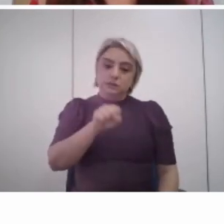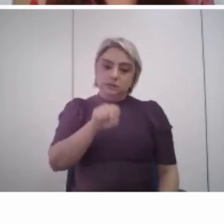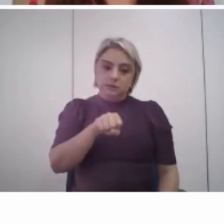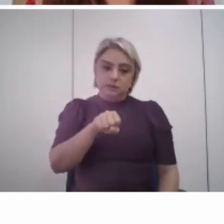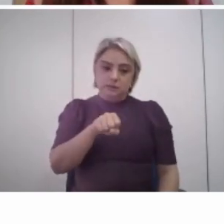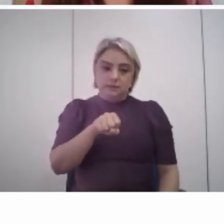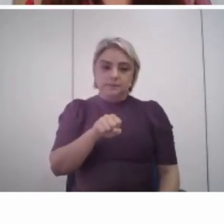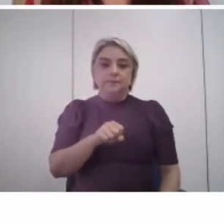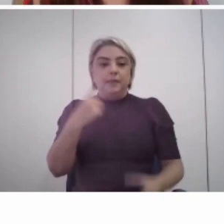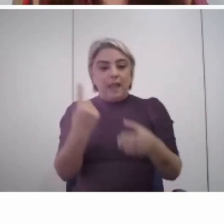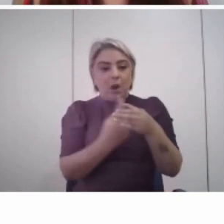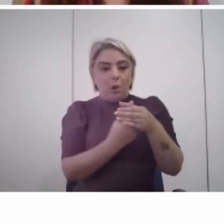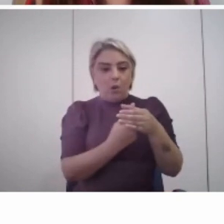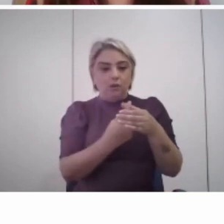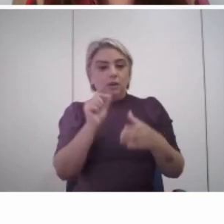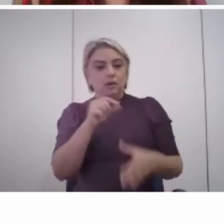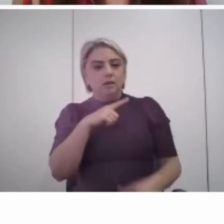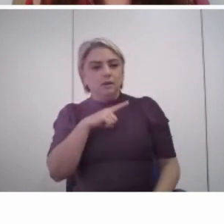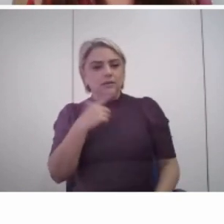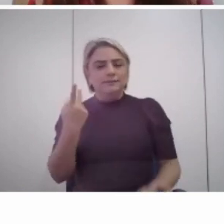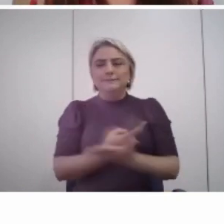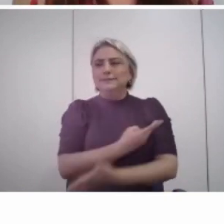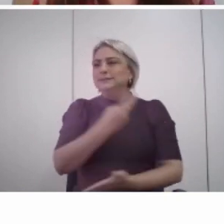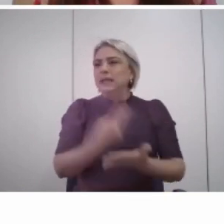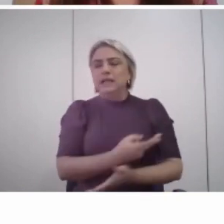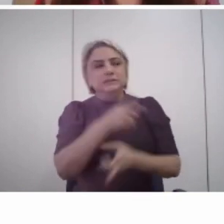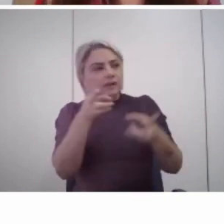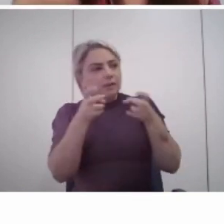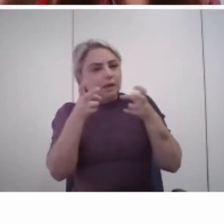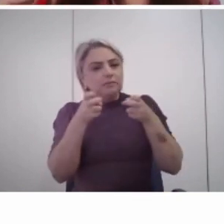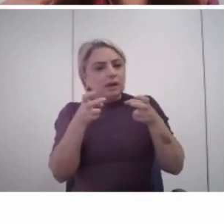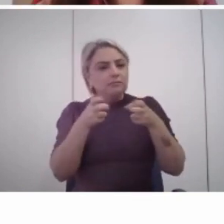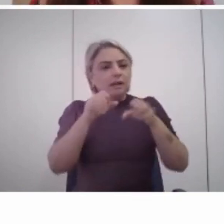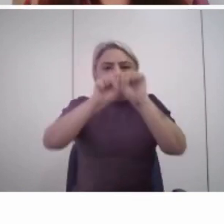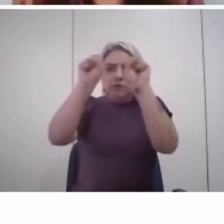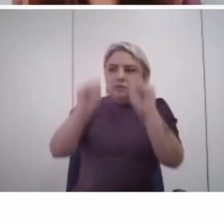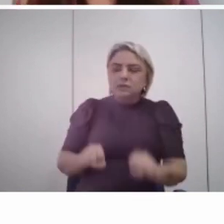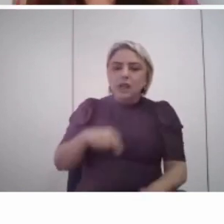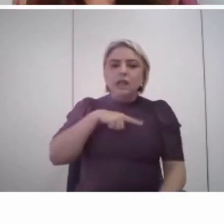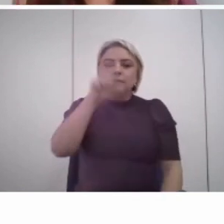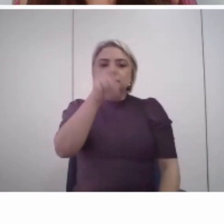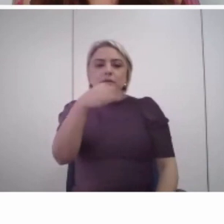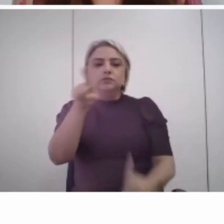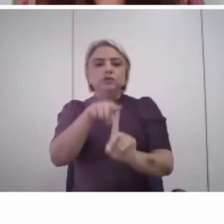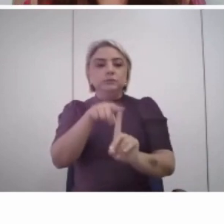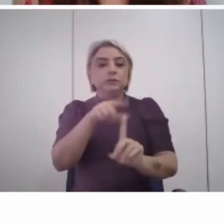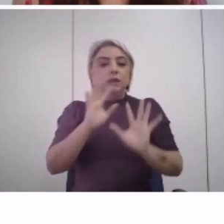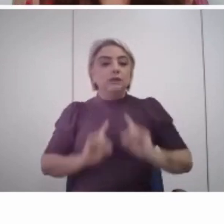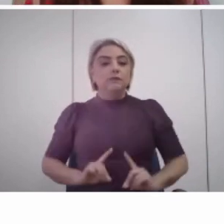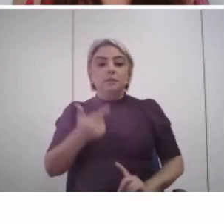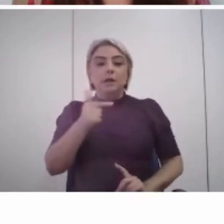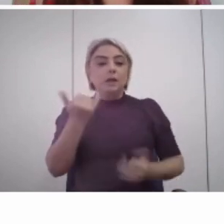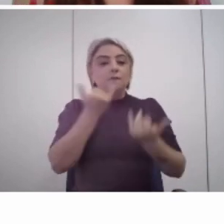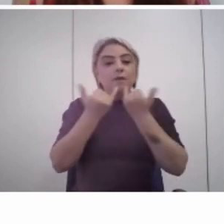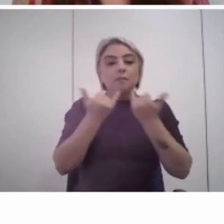campo Infocota. E isso tem vindo com muito erro, né? A gente observa lá nos dados que tem a marcação do tipo de deficiência, mas não tem